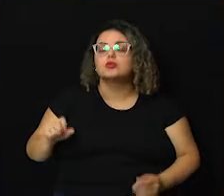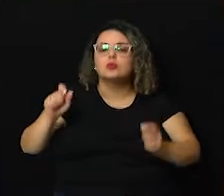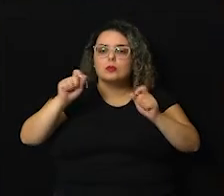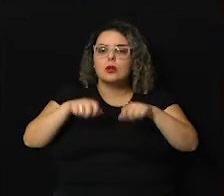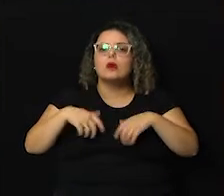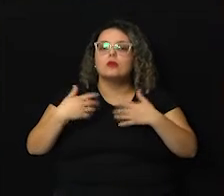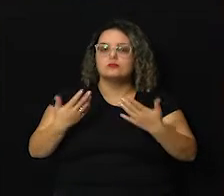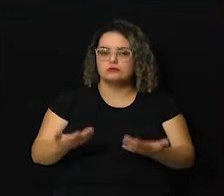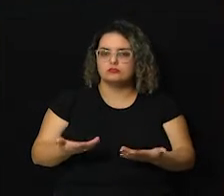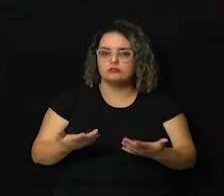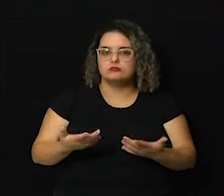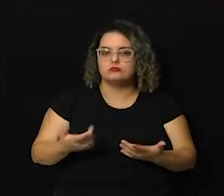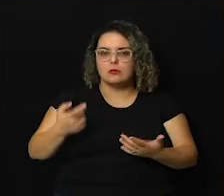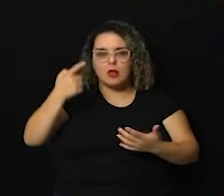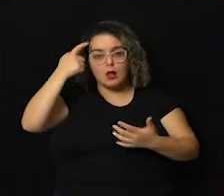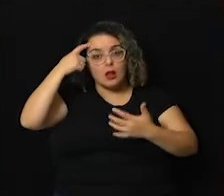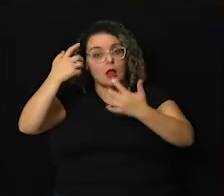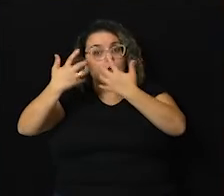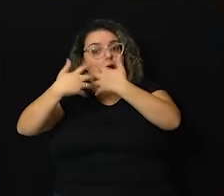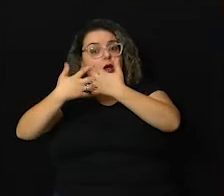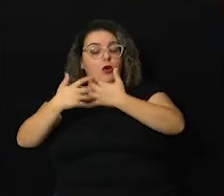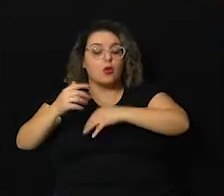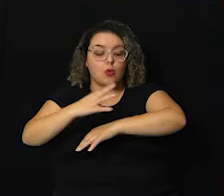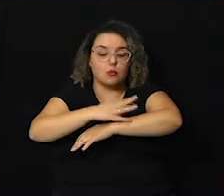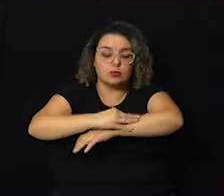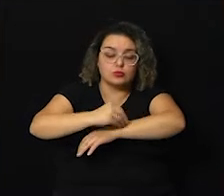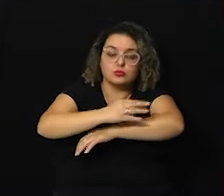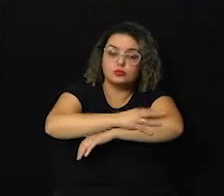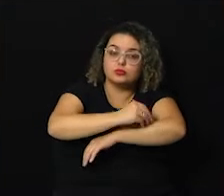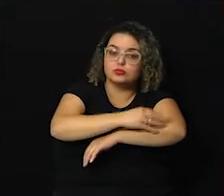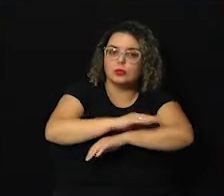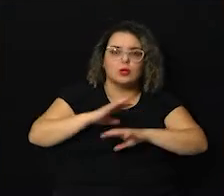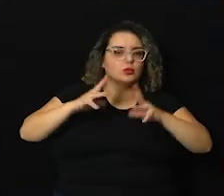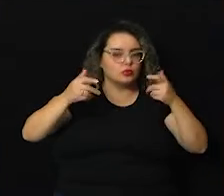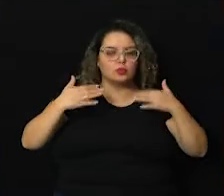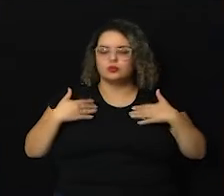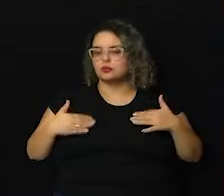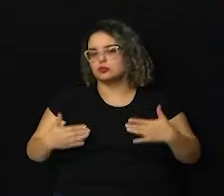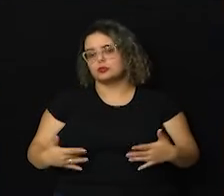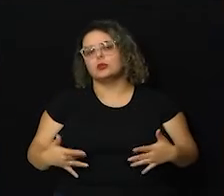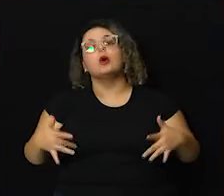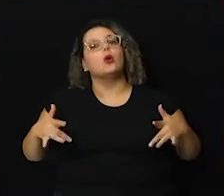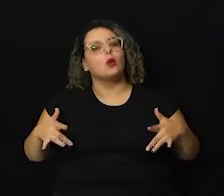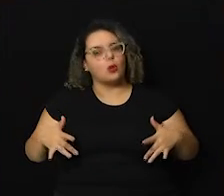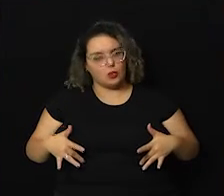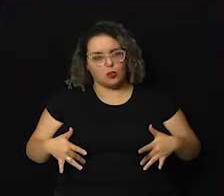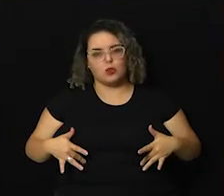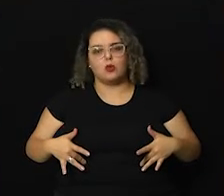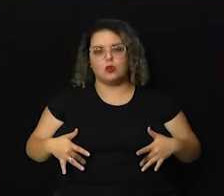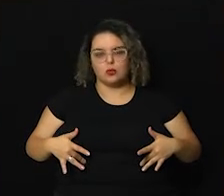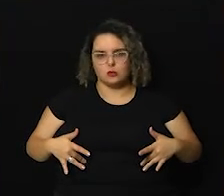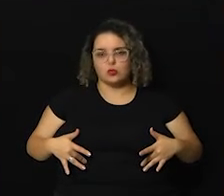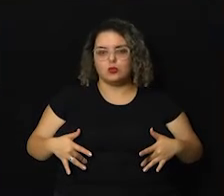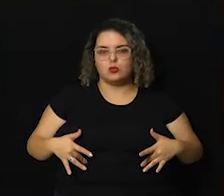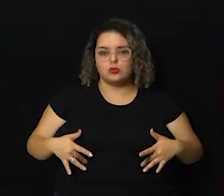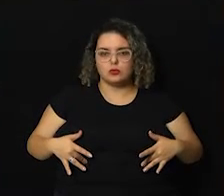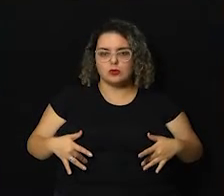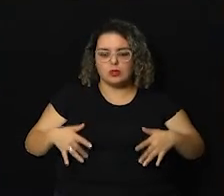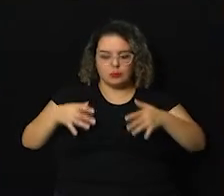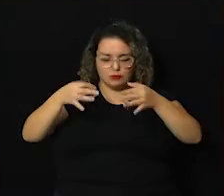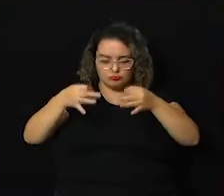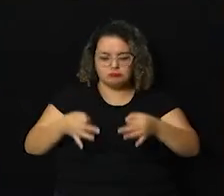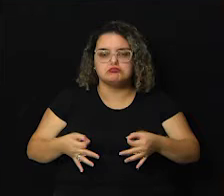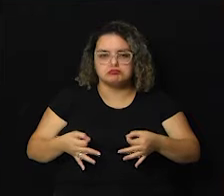para funções neurológicas, musculares do nosso corpo, etc. Então, é um órgão